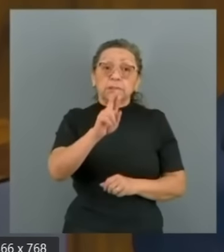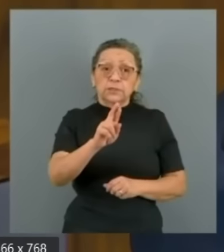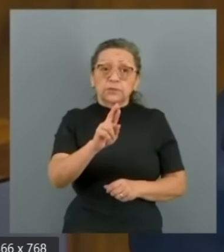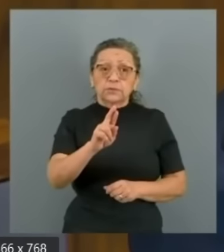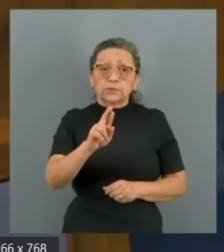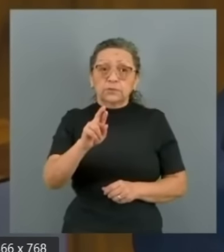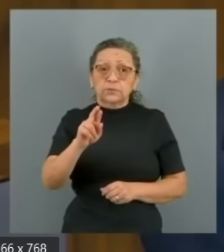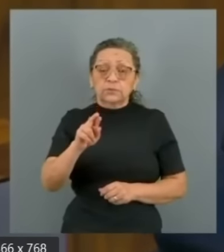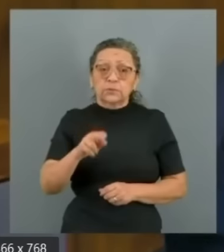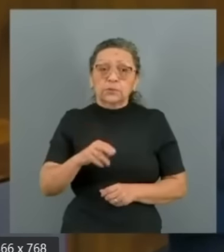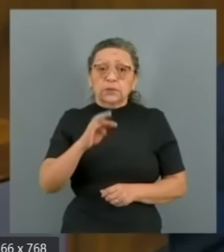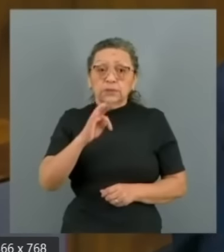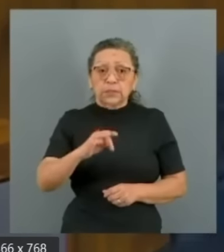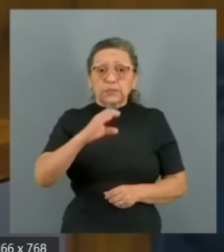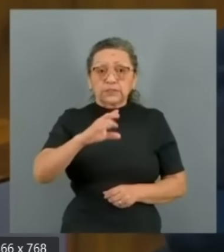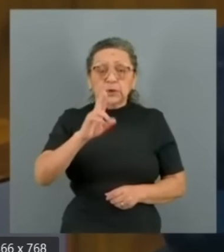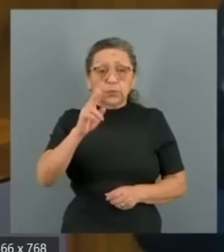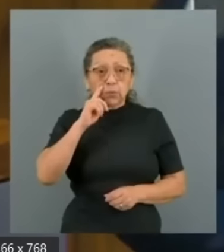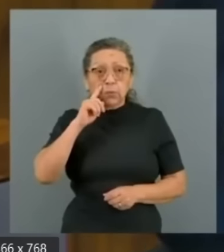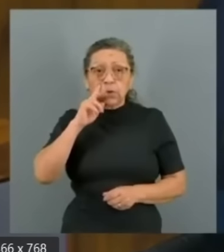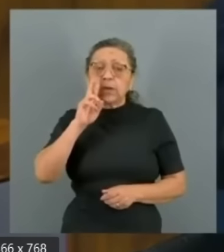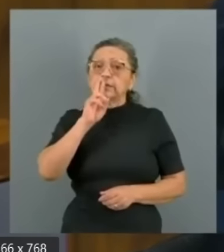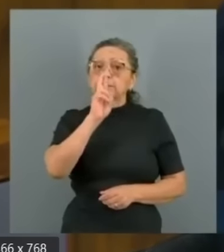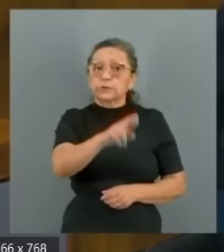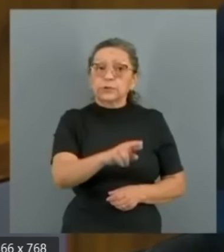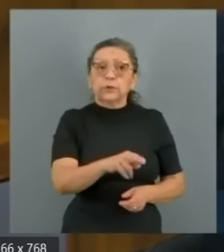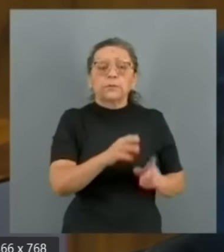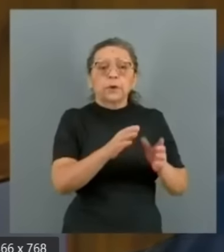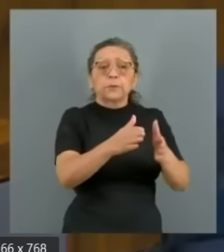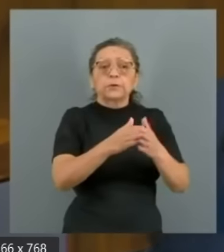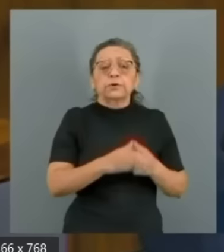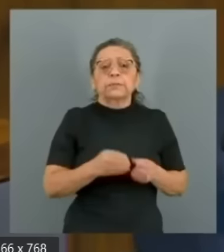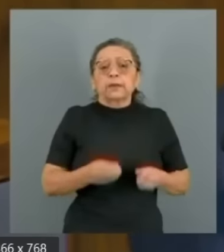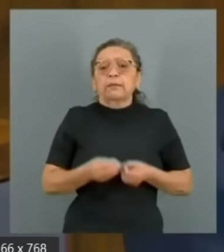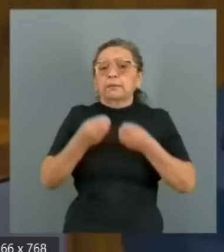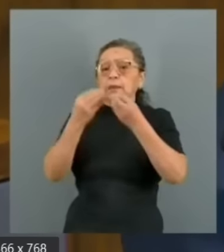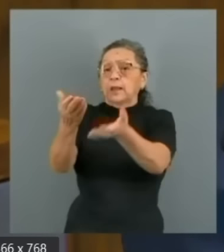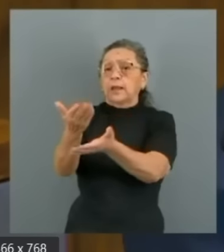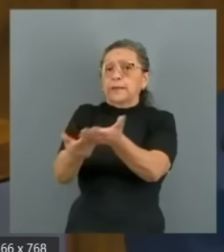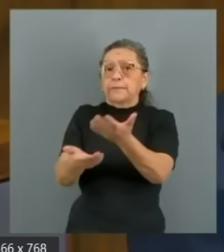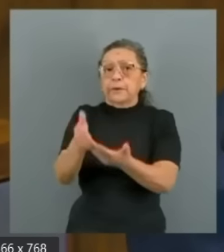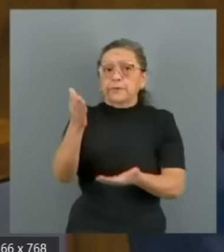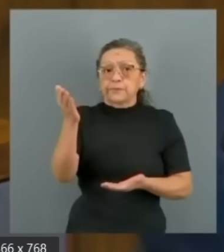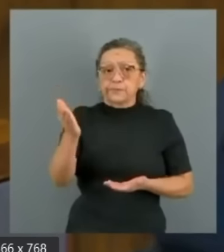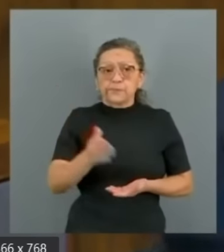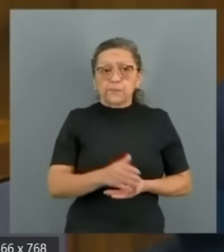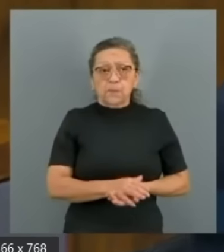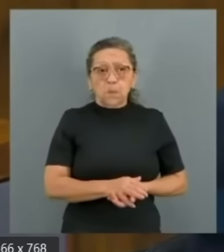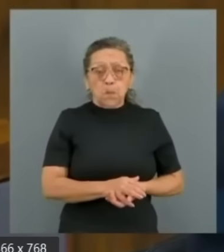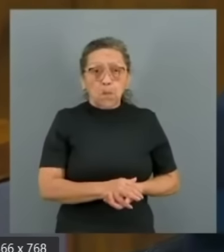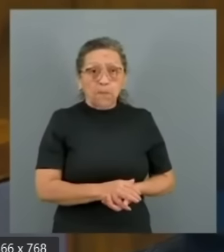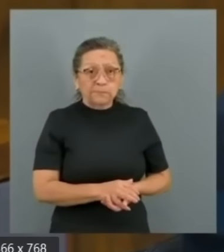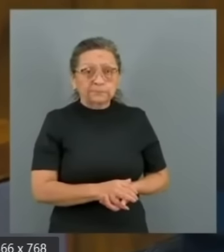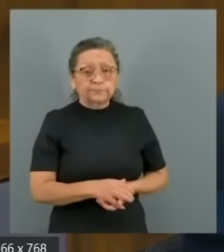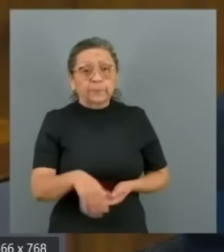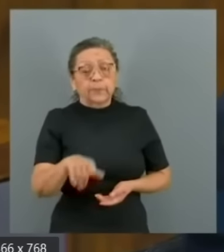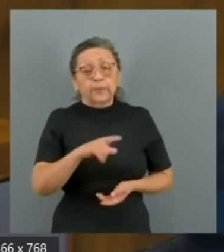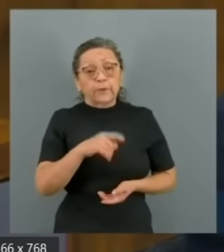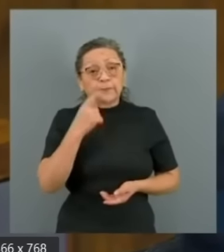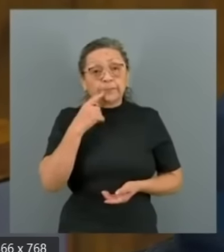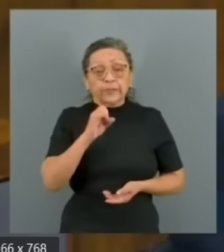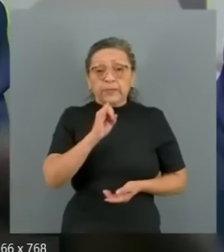do acordo. Eu posso mandar para pedir para entregar aqui em mãos ao nosso... O